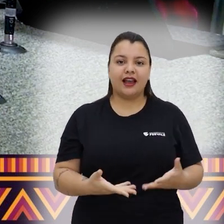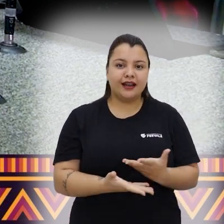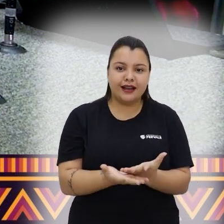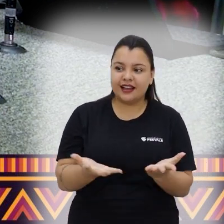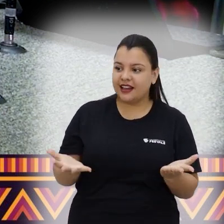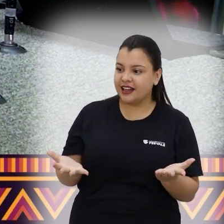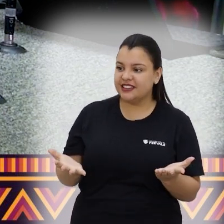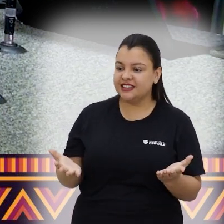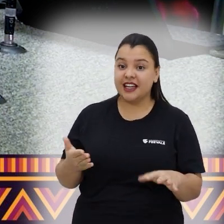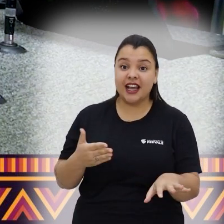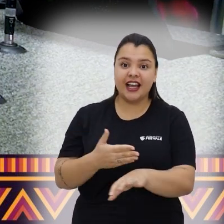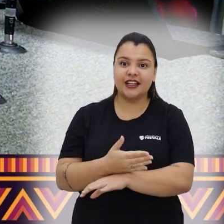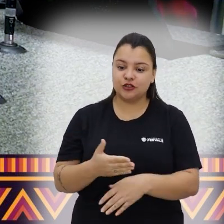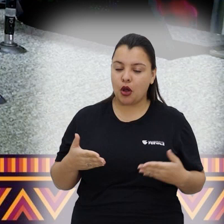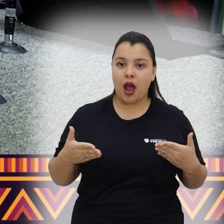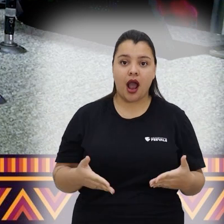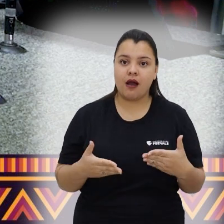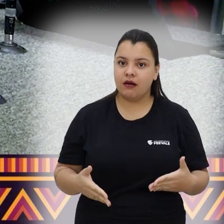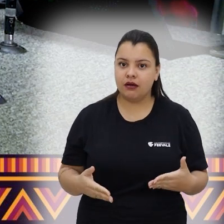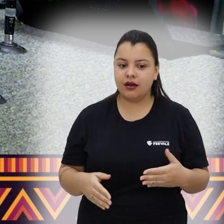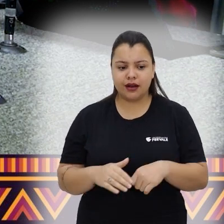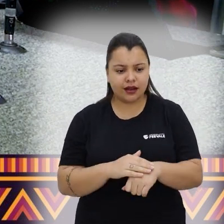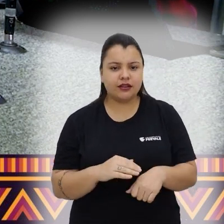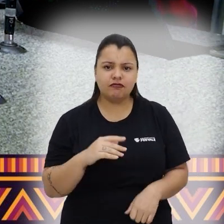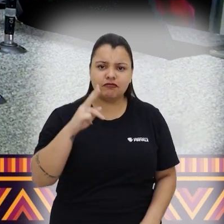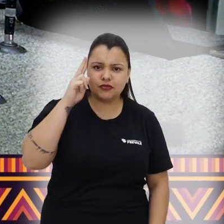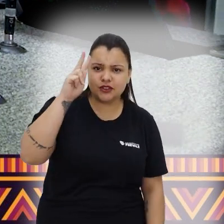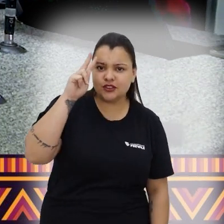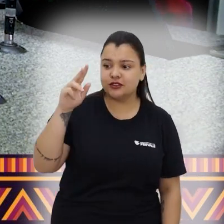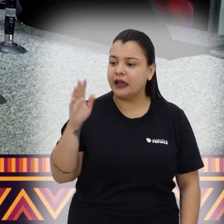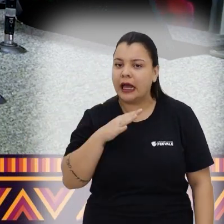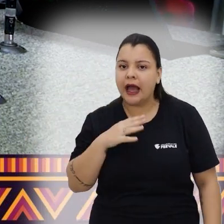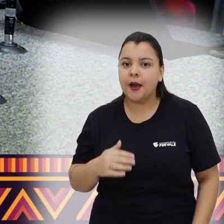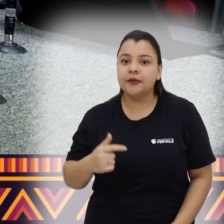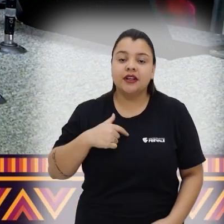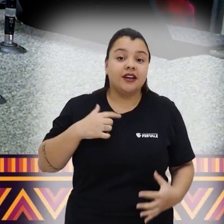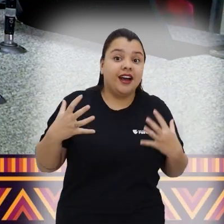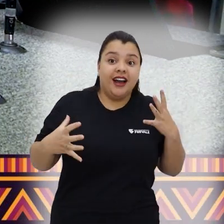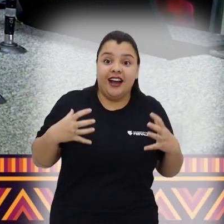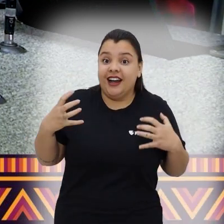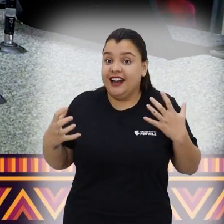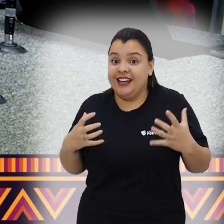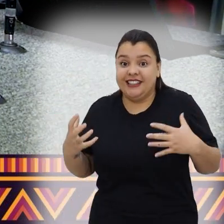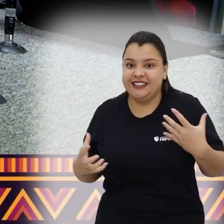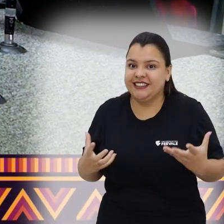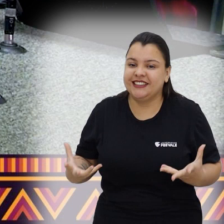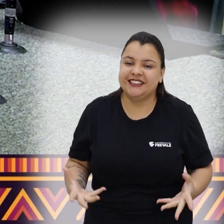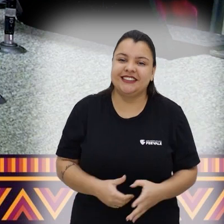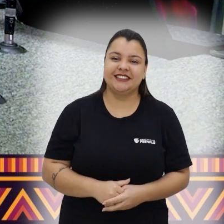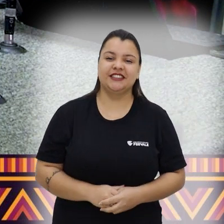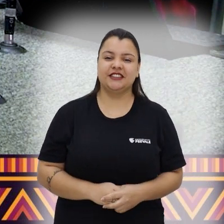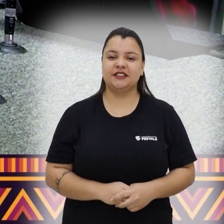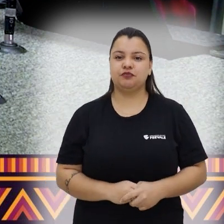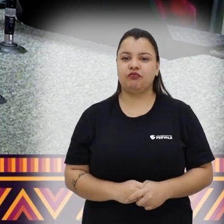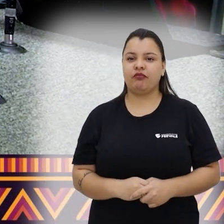chegou agora, ela contou uma história aqui, cara, rapidamente, assim, que nos deixou... Sabe? E aí